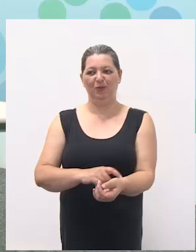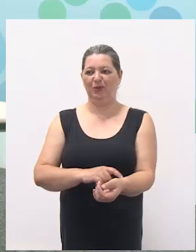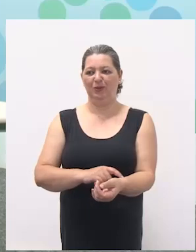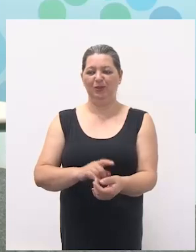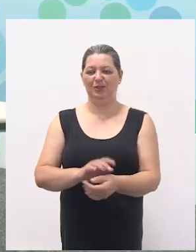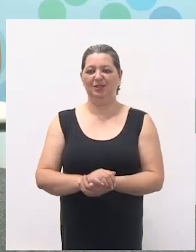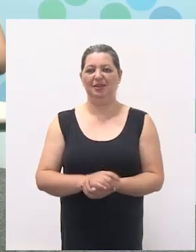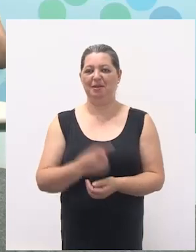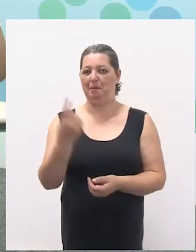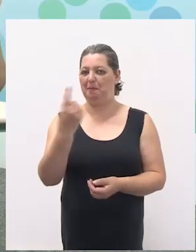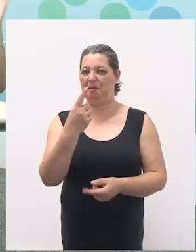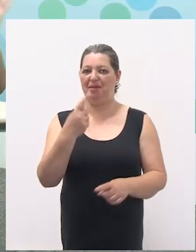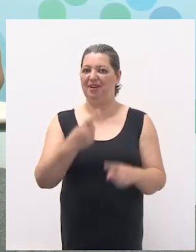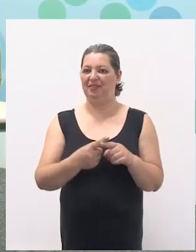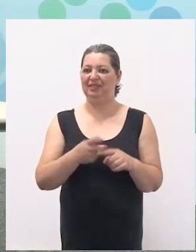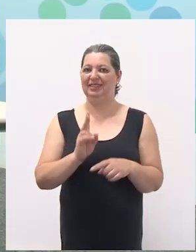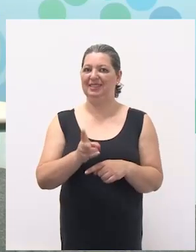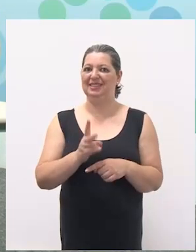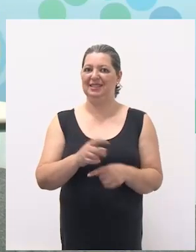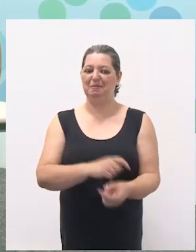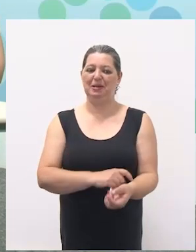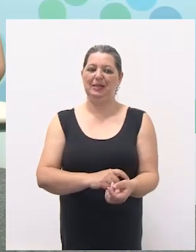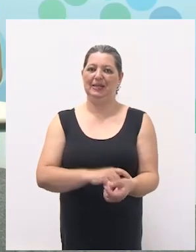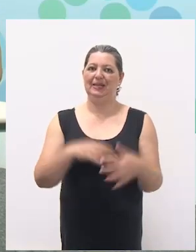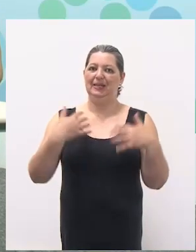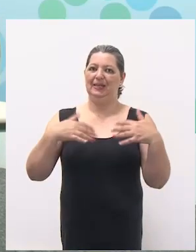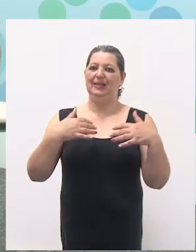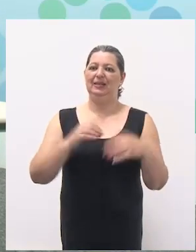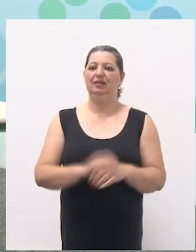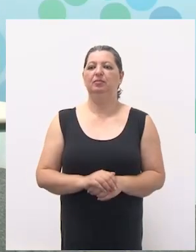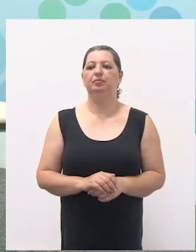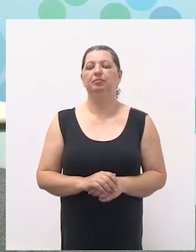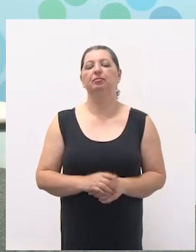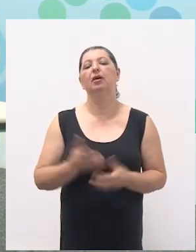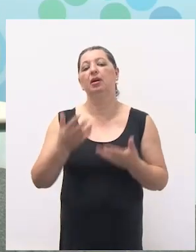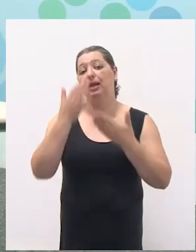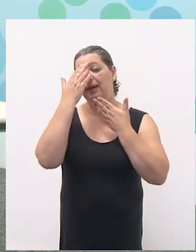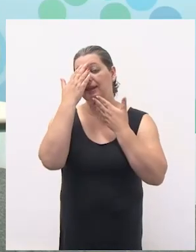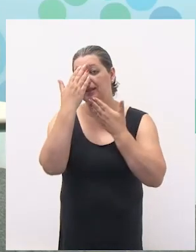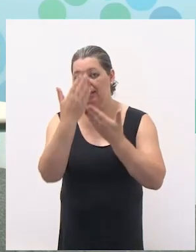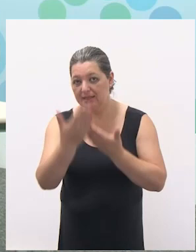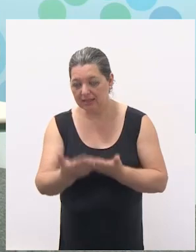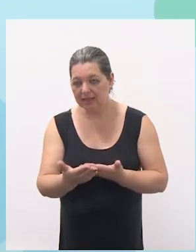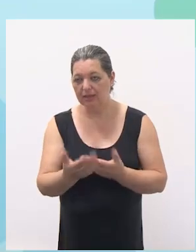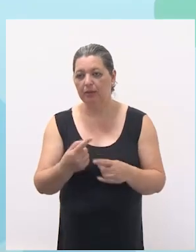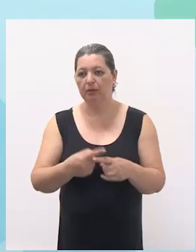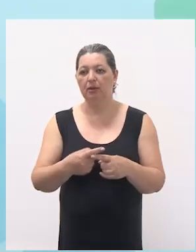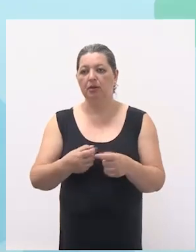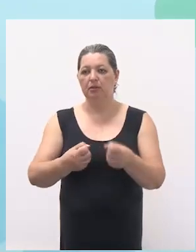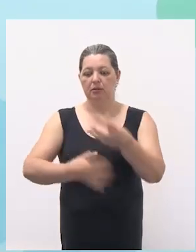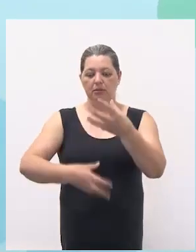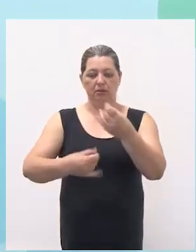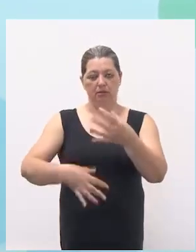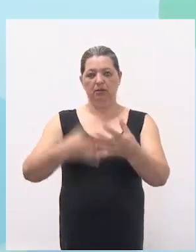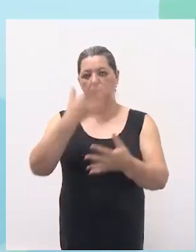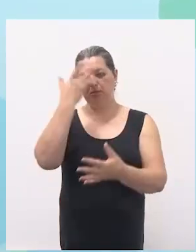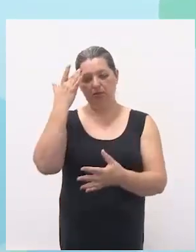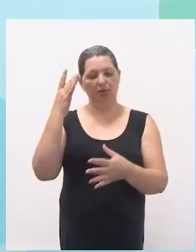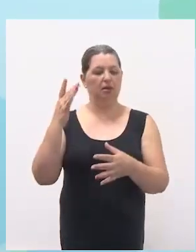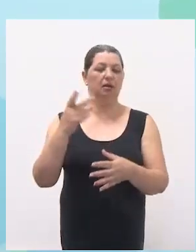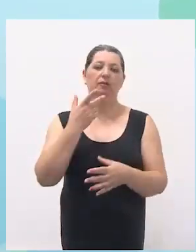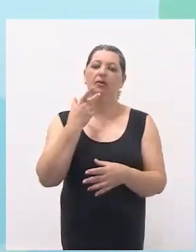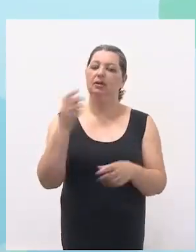vez. tranquilo A agora, primeira vez sempre assim. Então, eu quero agradecer, Giovanni. Olha, o pessoal está colocando aqui que adorou a